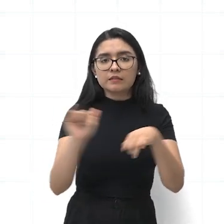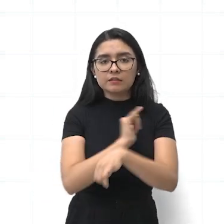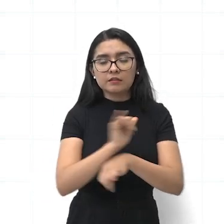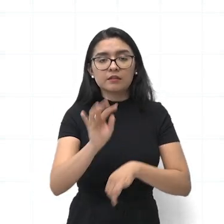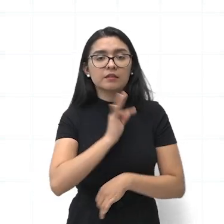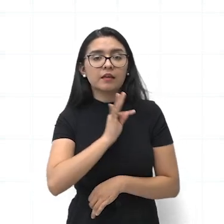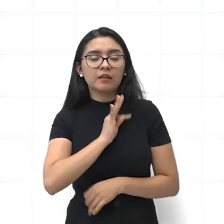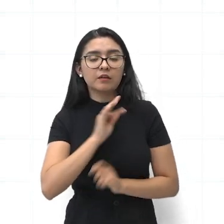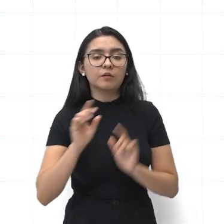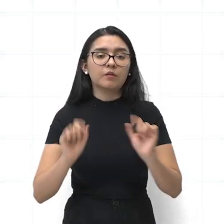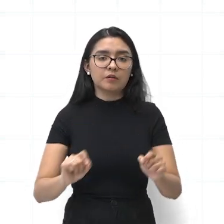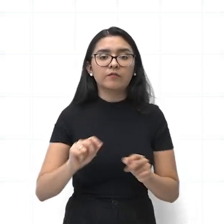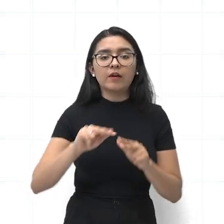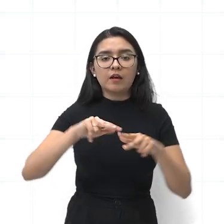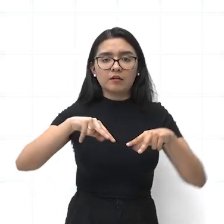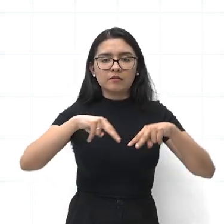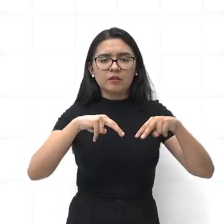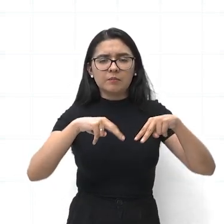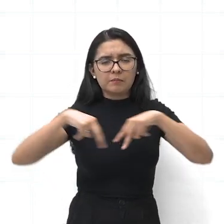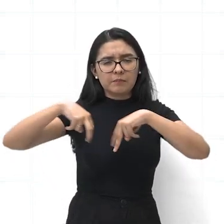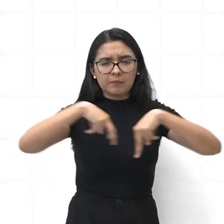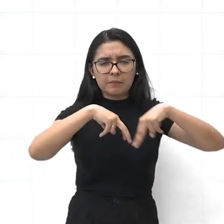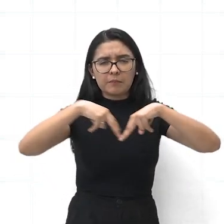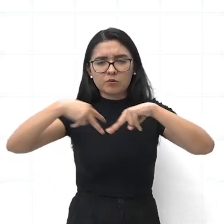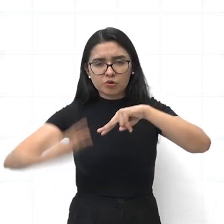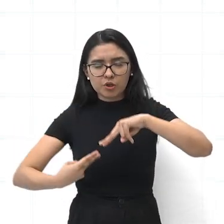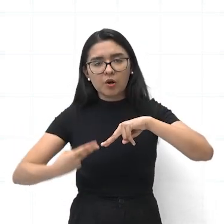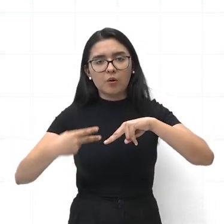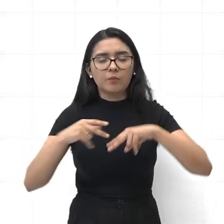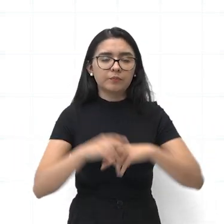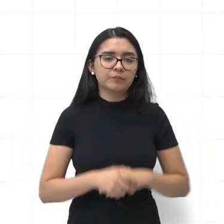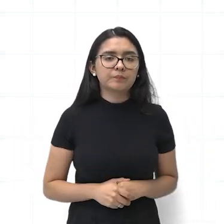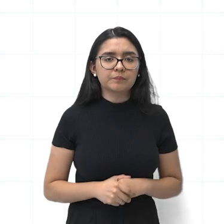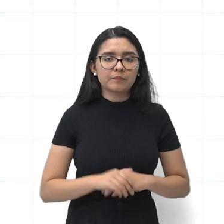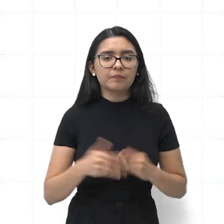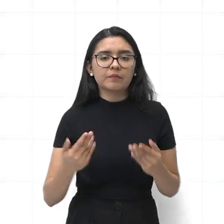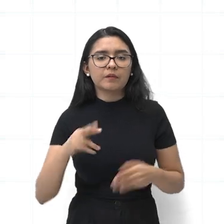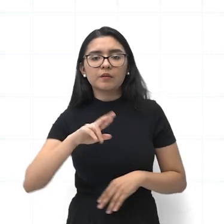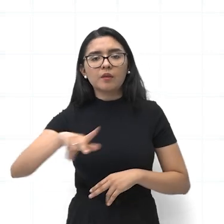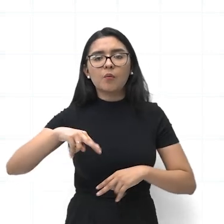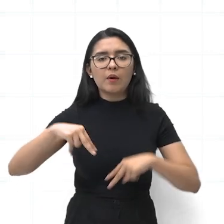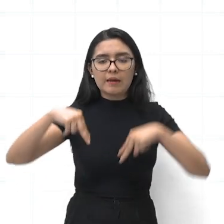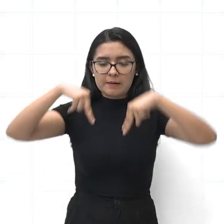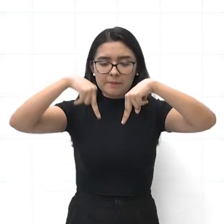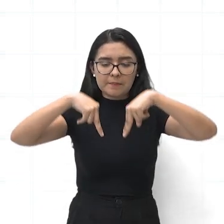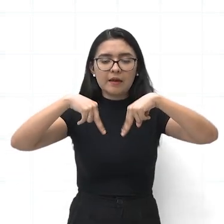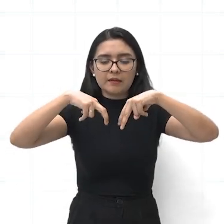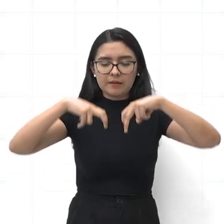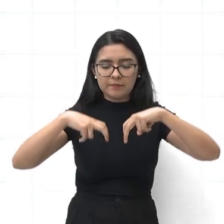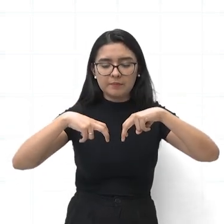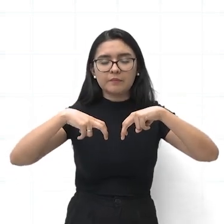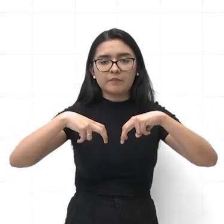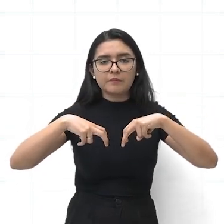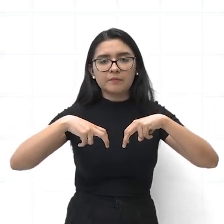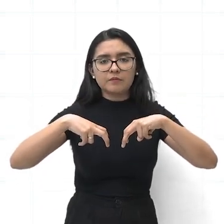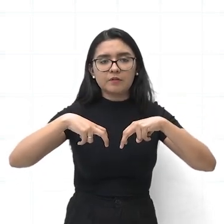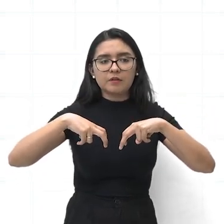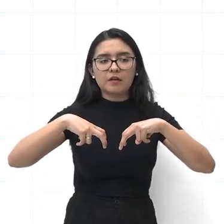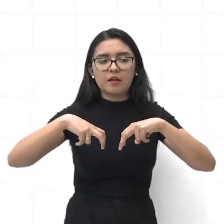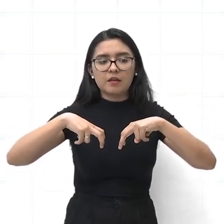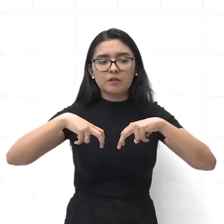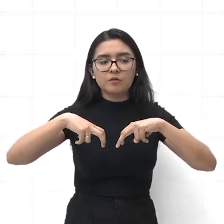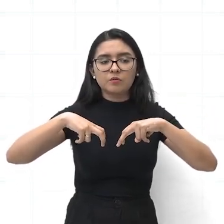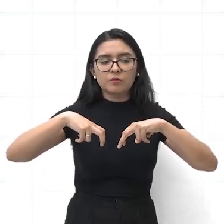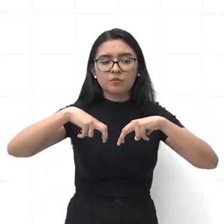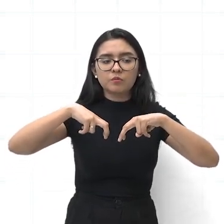levam o atleta para o chão, um combate mais no solo ali. Não é nem na posição em pé, nem genuflexo, é um combate mais no